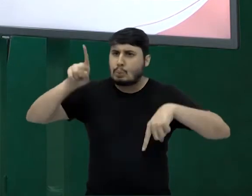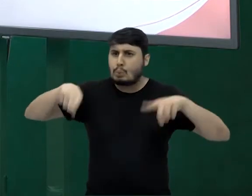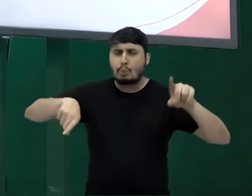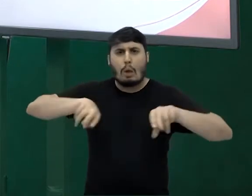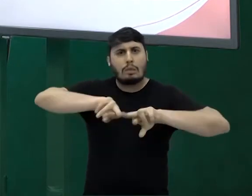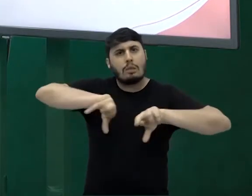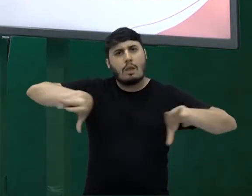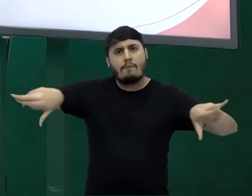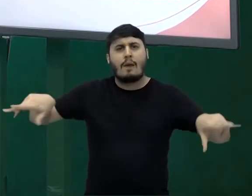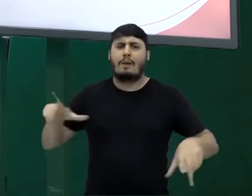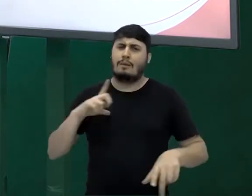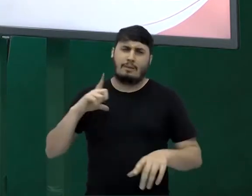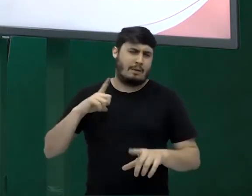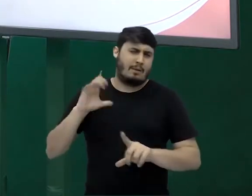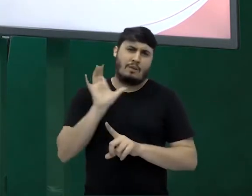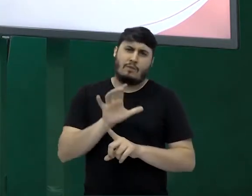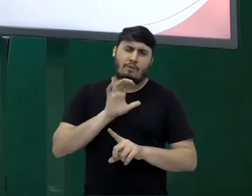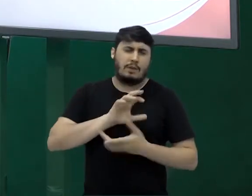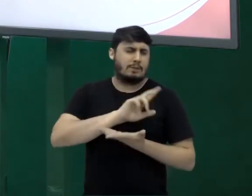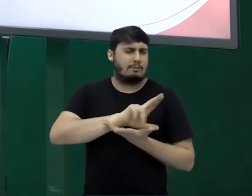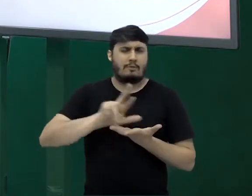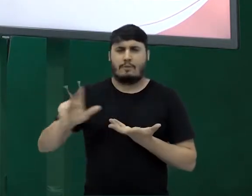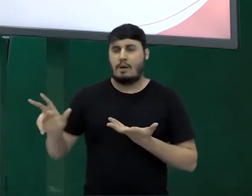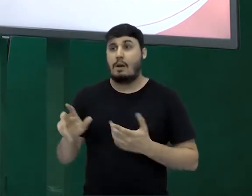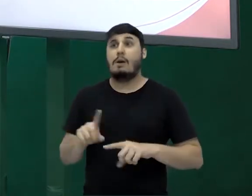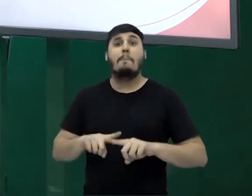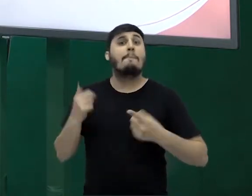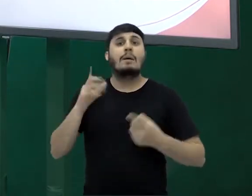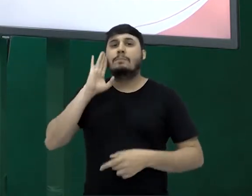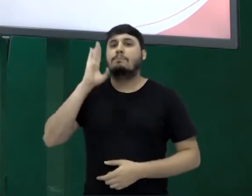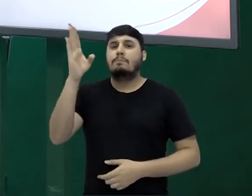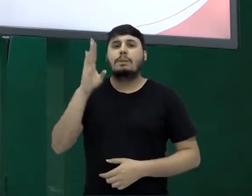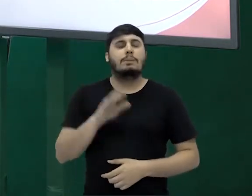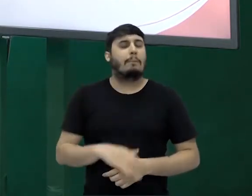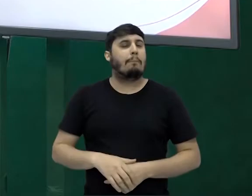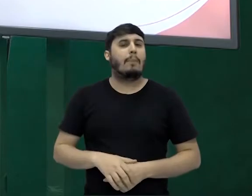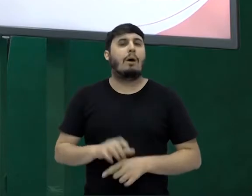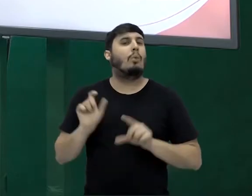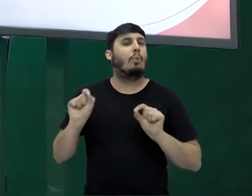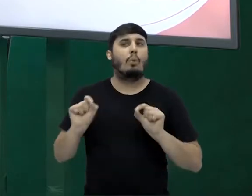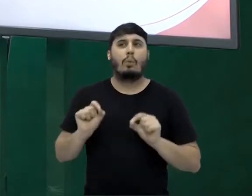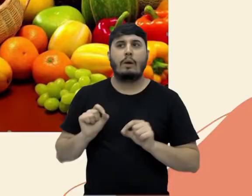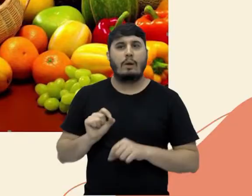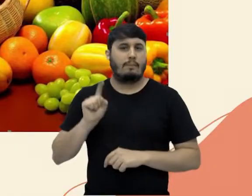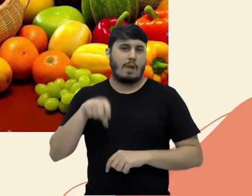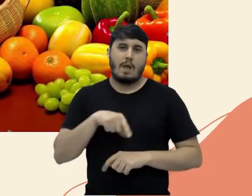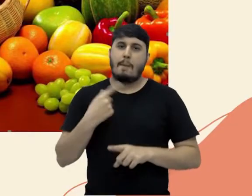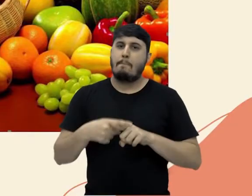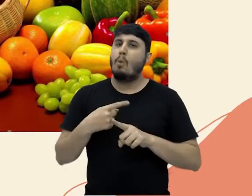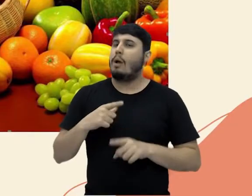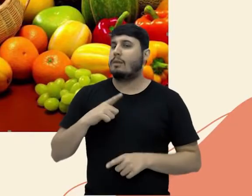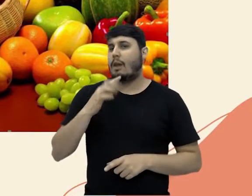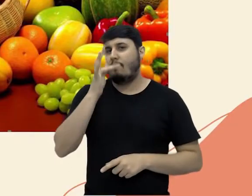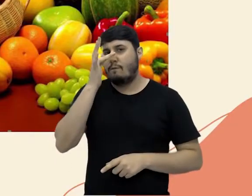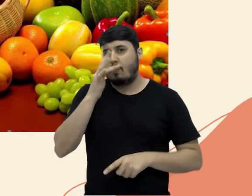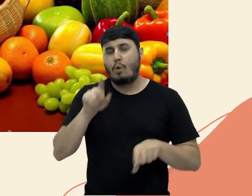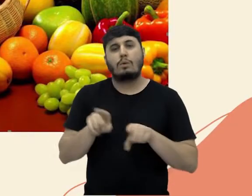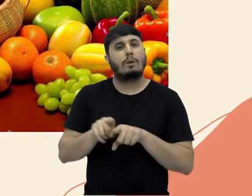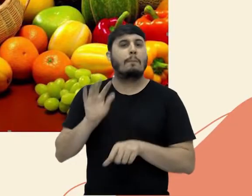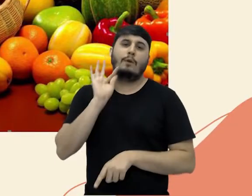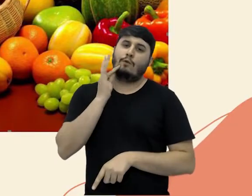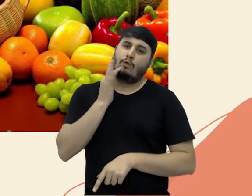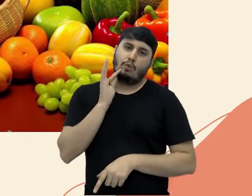essa diversidade toda? Eu podia te listar um monte de coisa, tá? Mas basicamente isso aqui, ó.